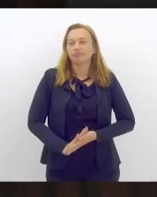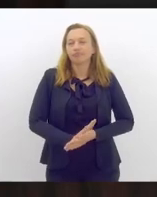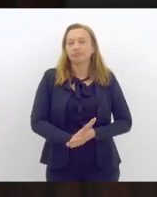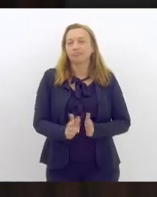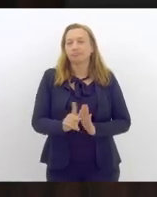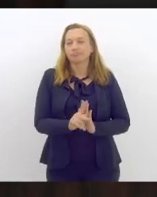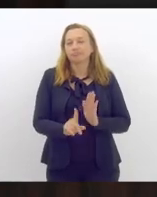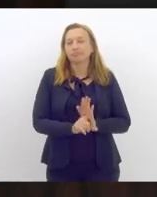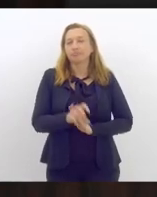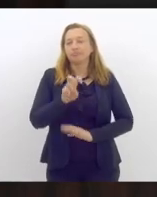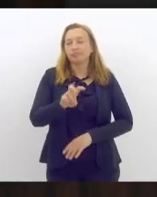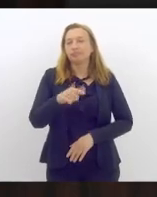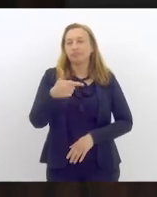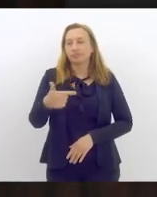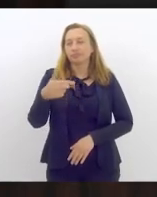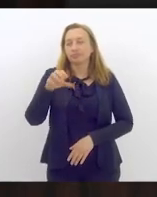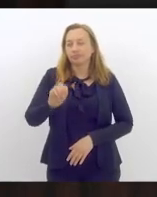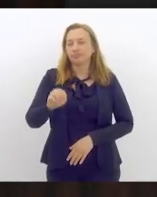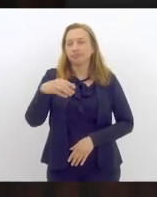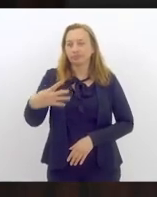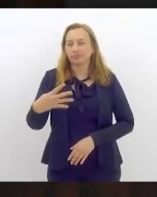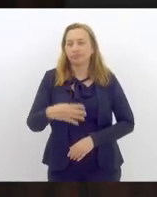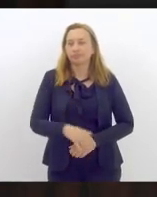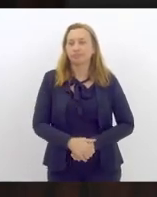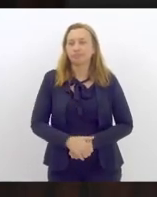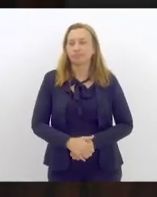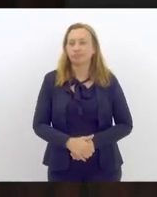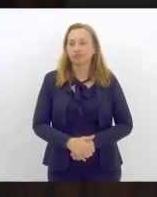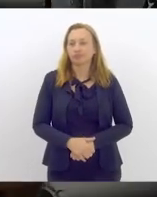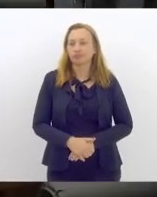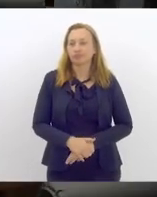Projeto de Lei 5204.